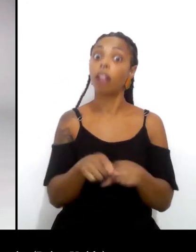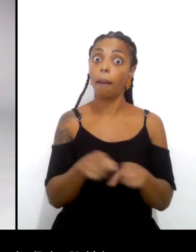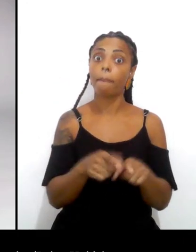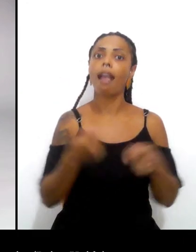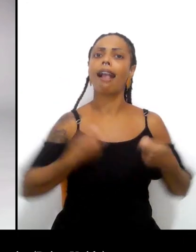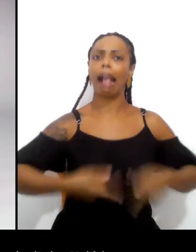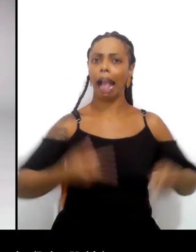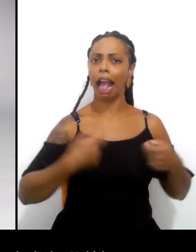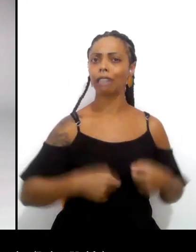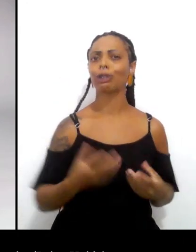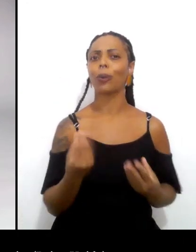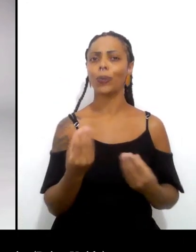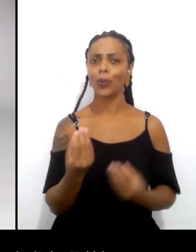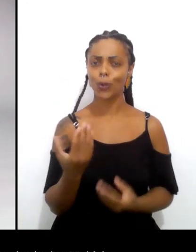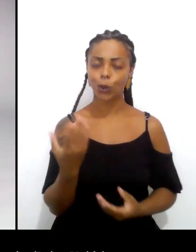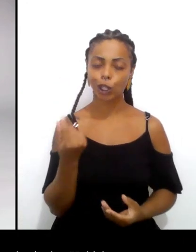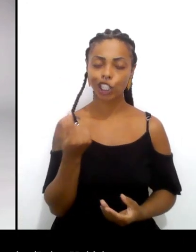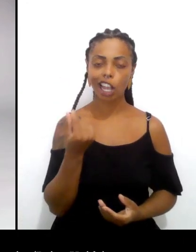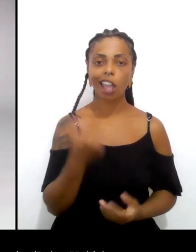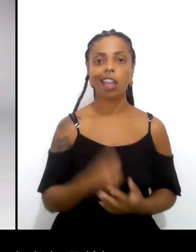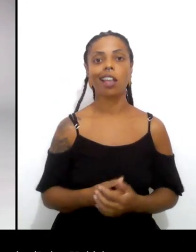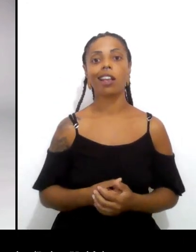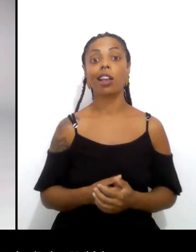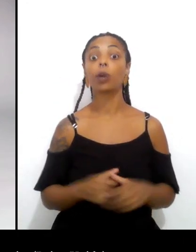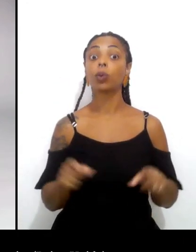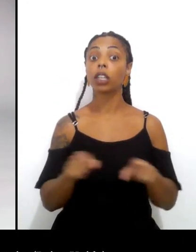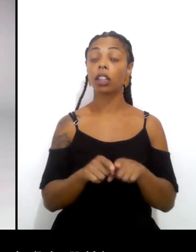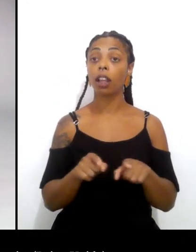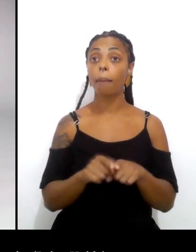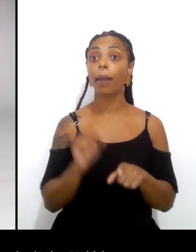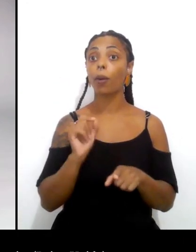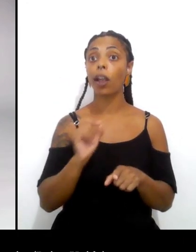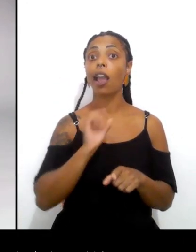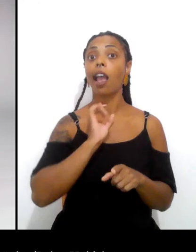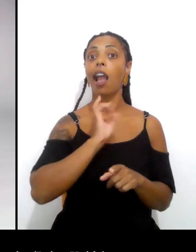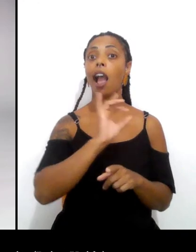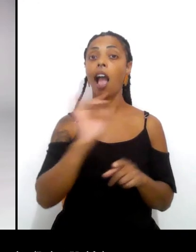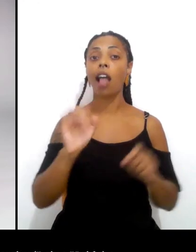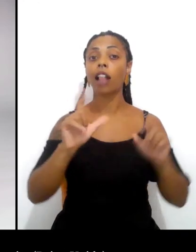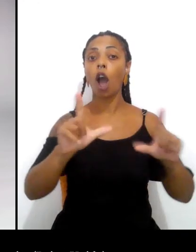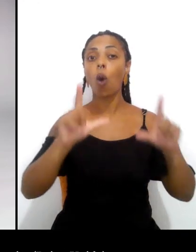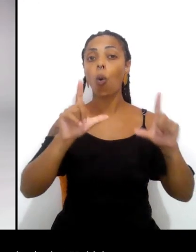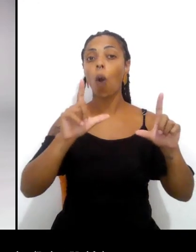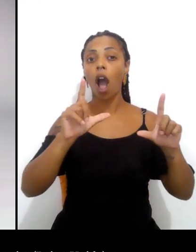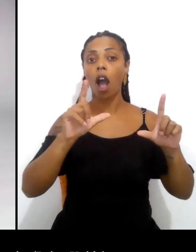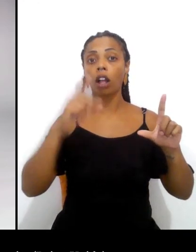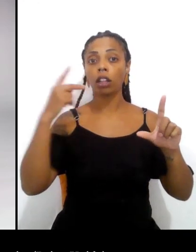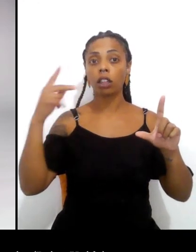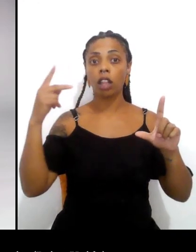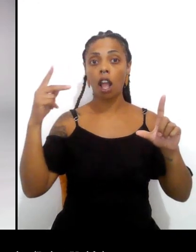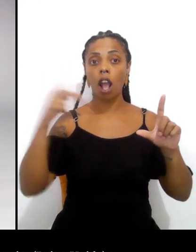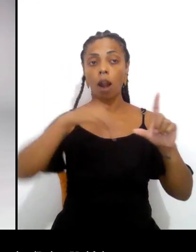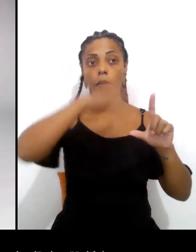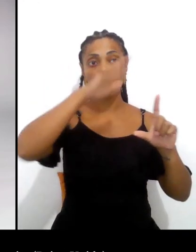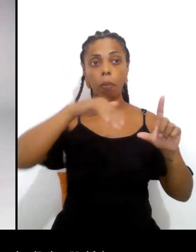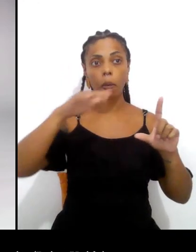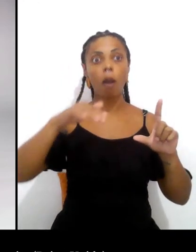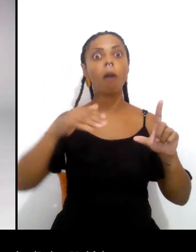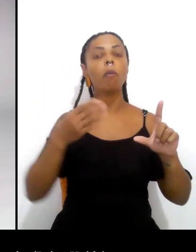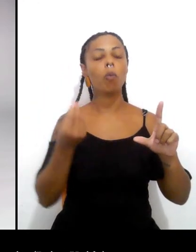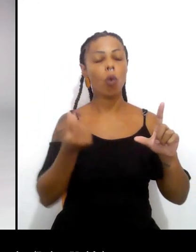muito dinheiro e o fato de que cada um dos seus quadros chegou a valer muito dinheiro